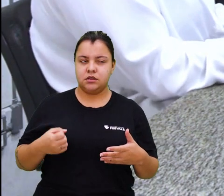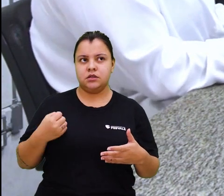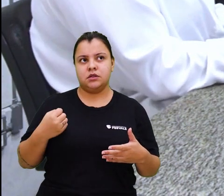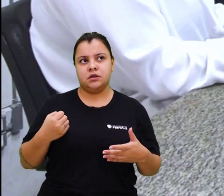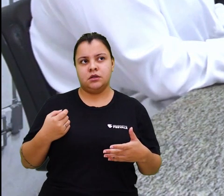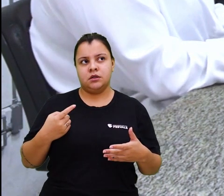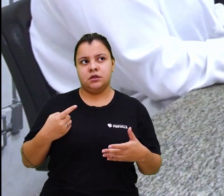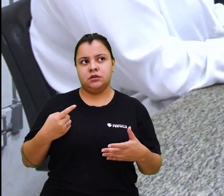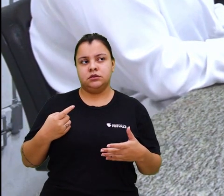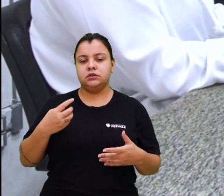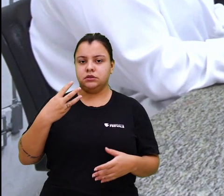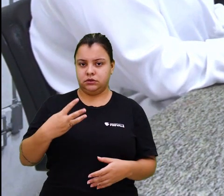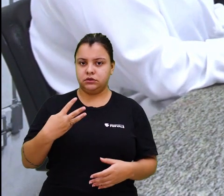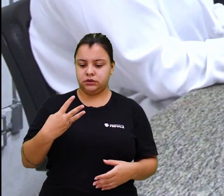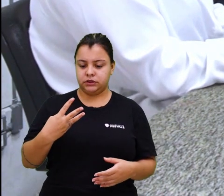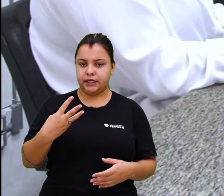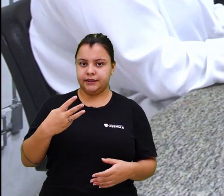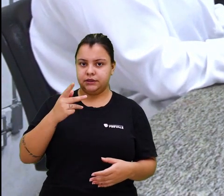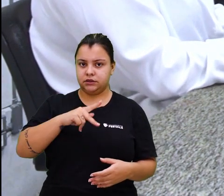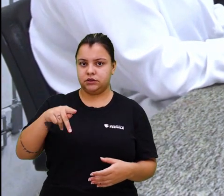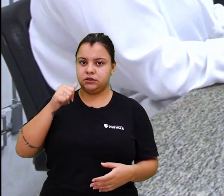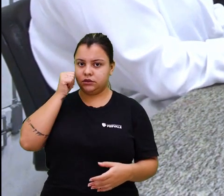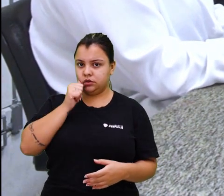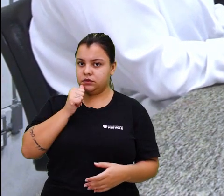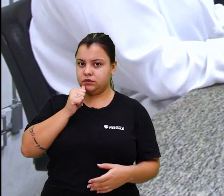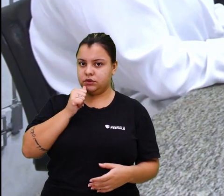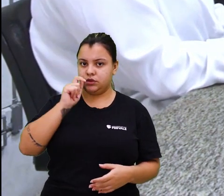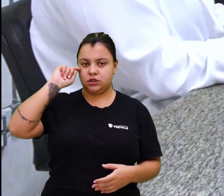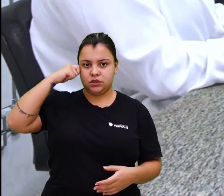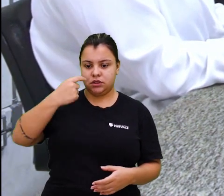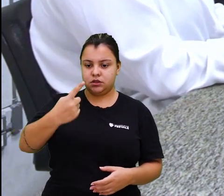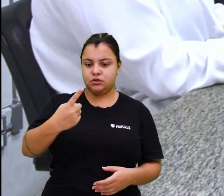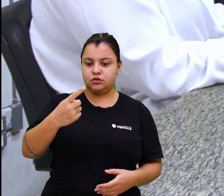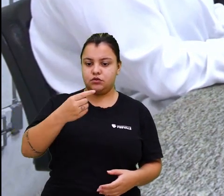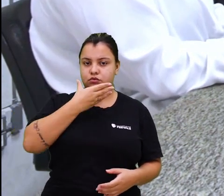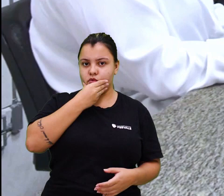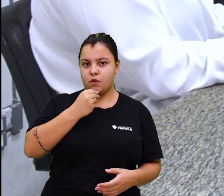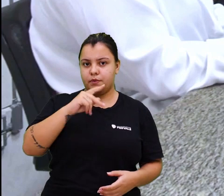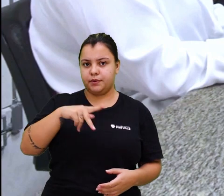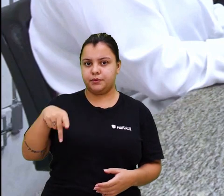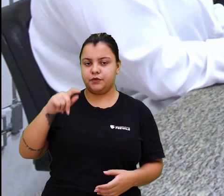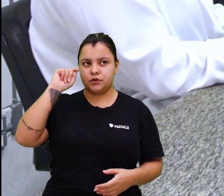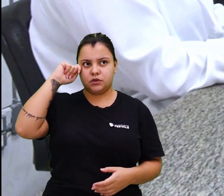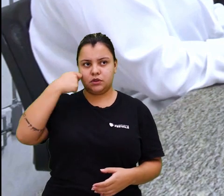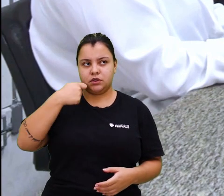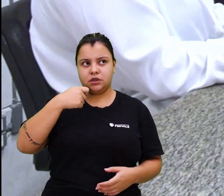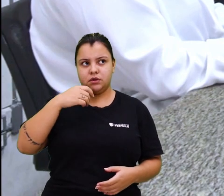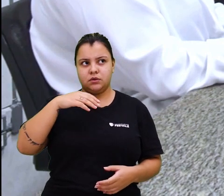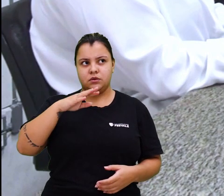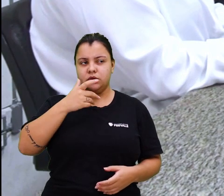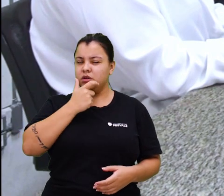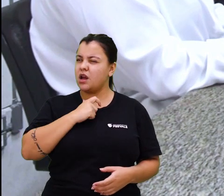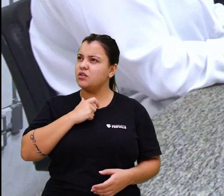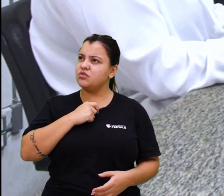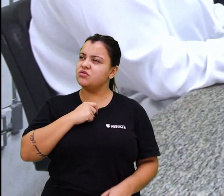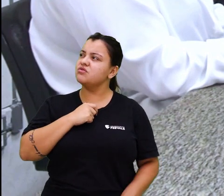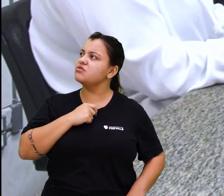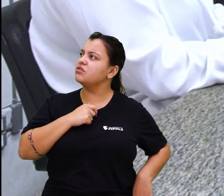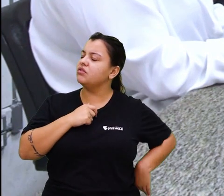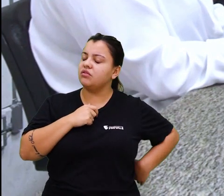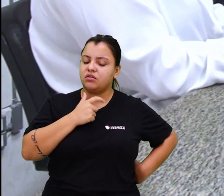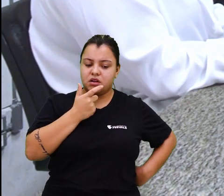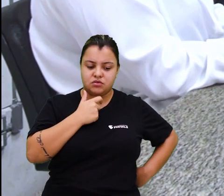eh três professoras negras um professor negro e eu acho que três se